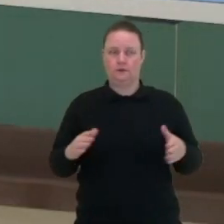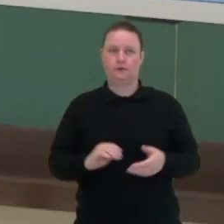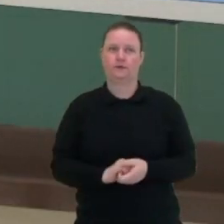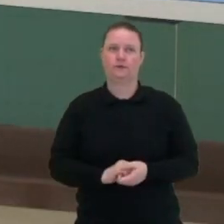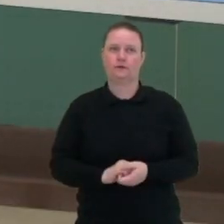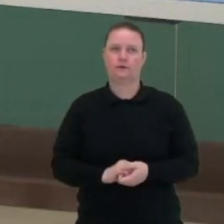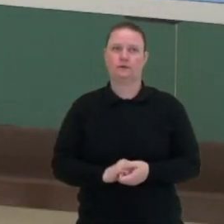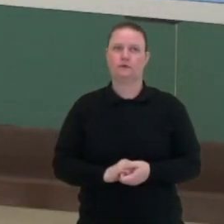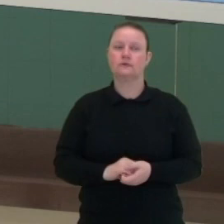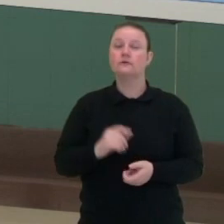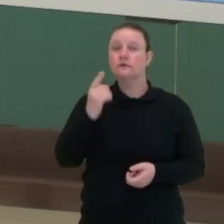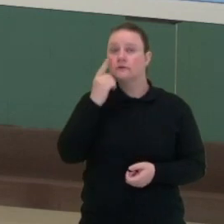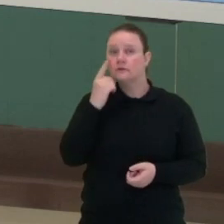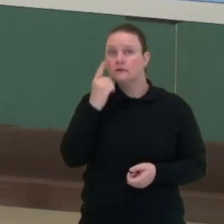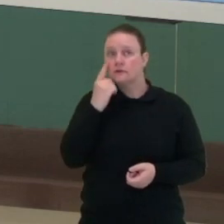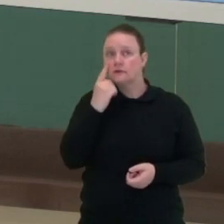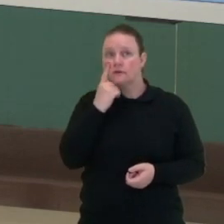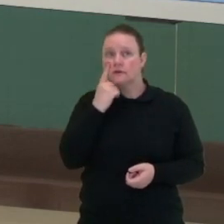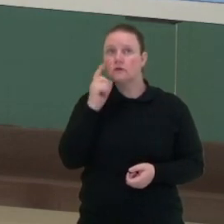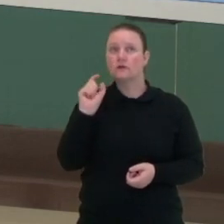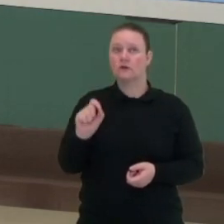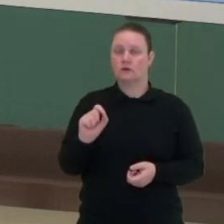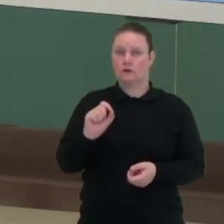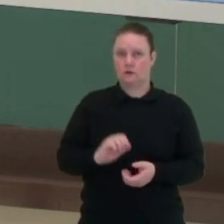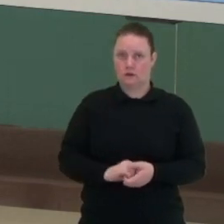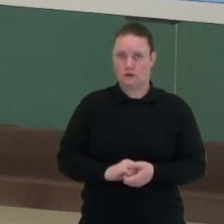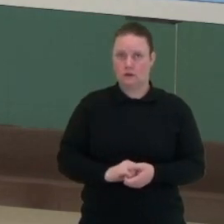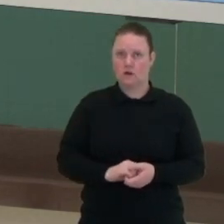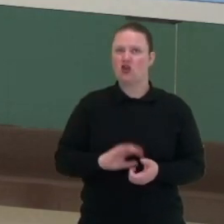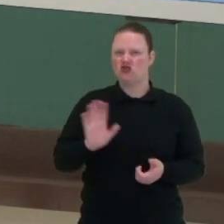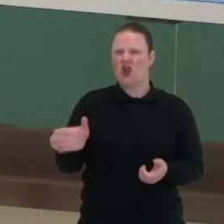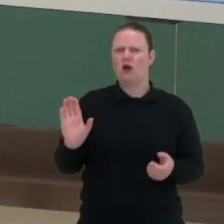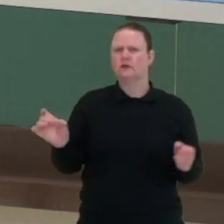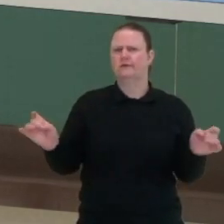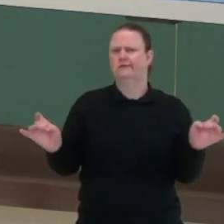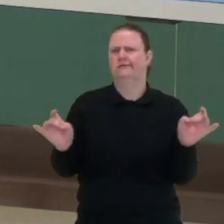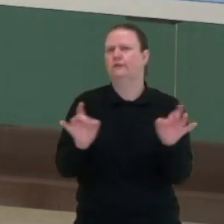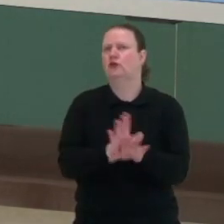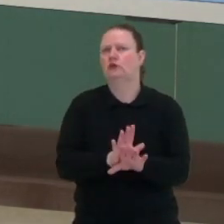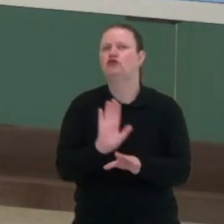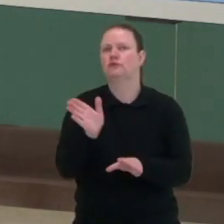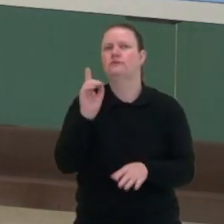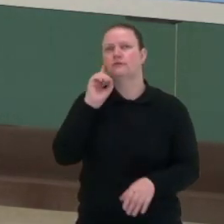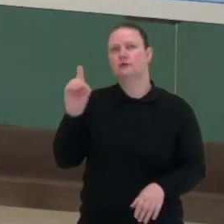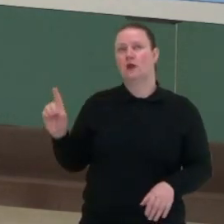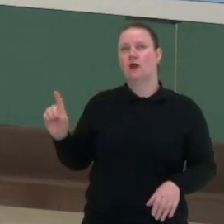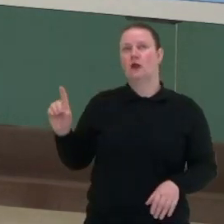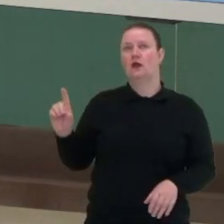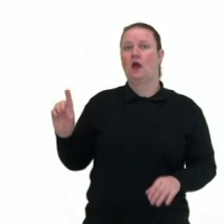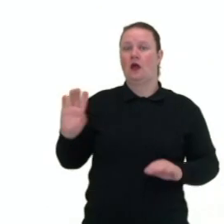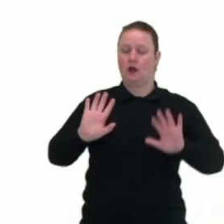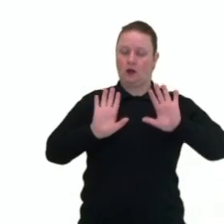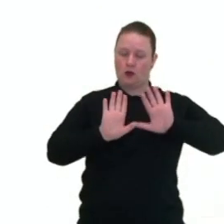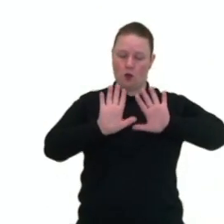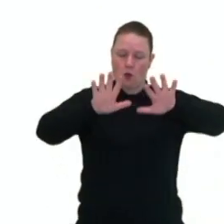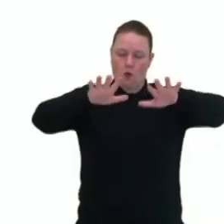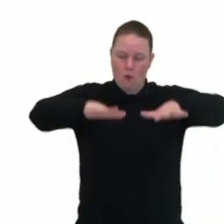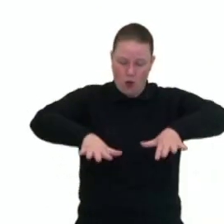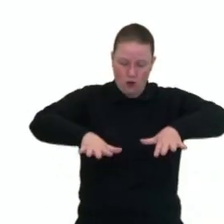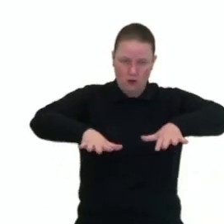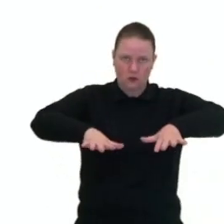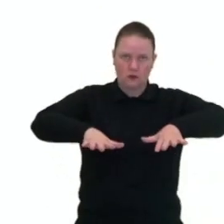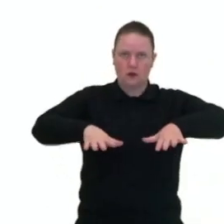pessoal. Olha só, essa é a caixa montada e aqui é a caixa planificada, ou seja, eu